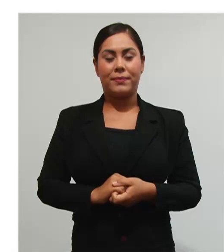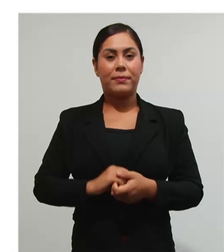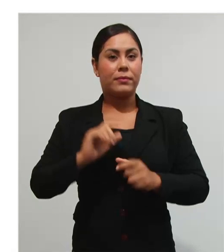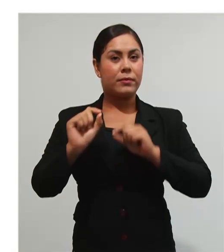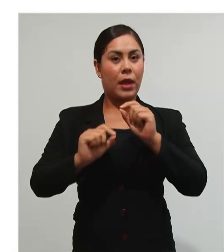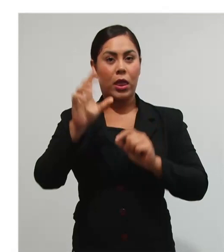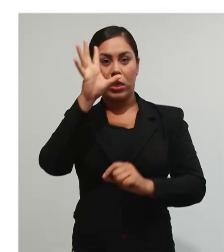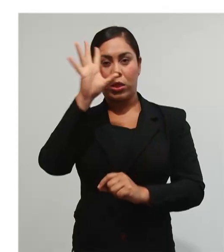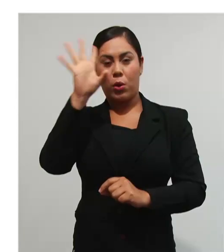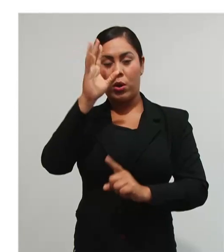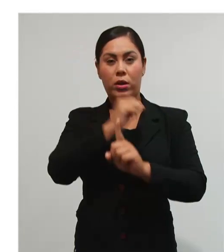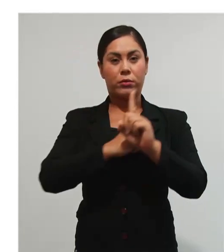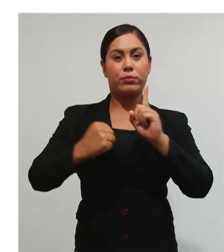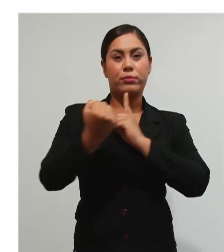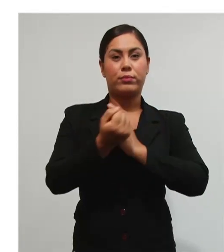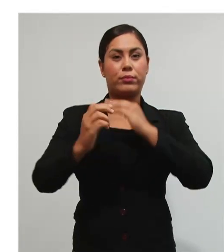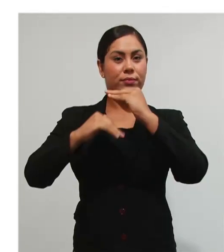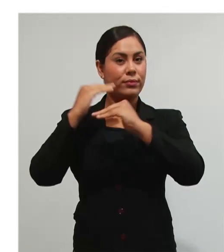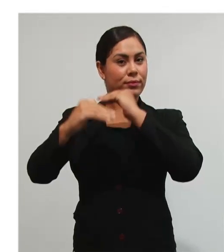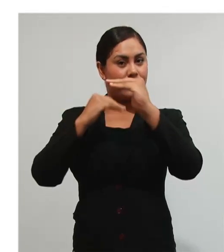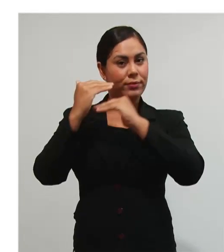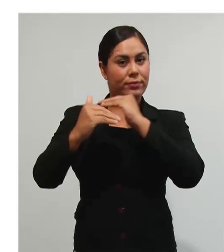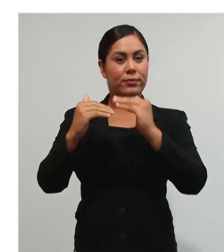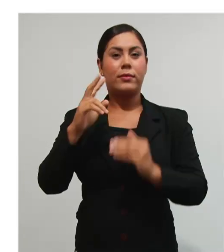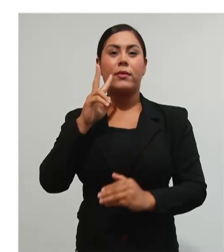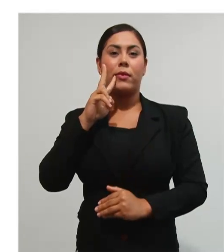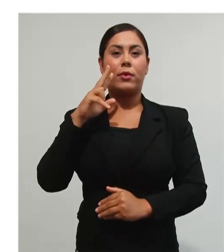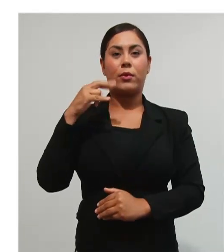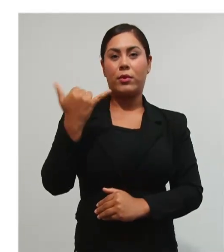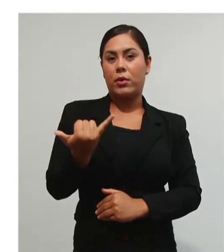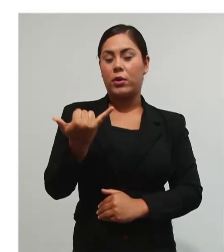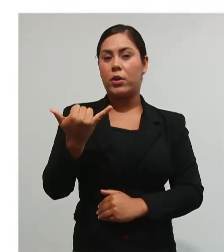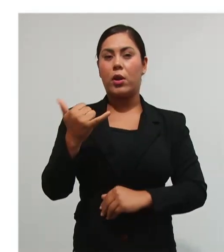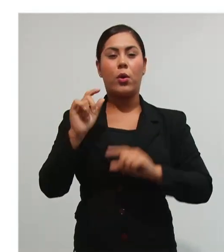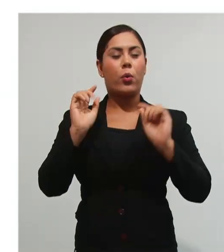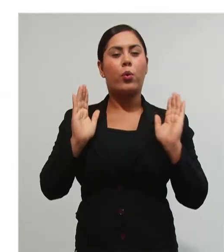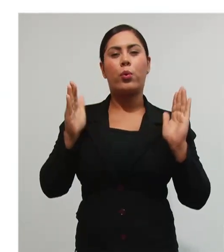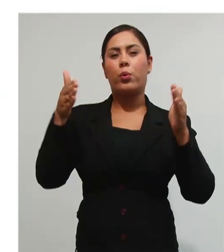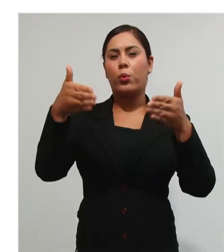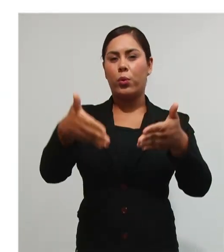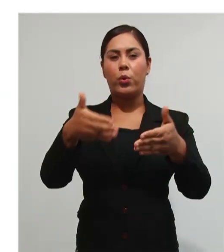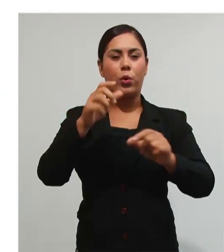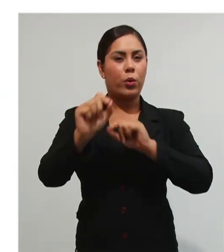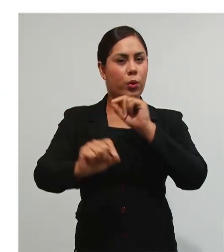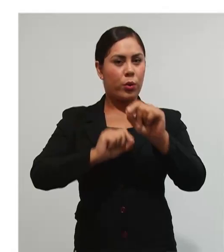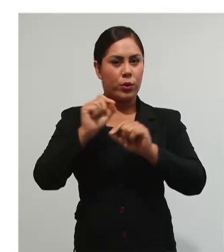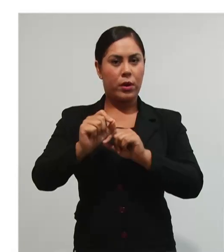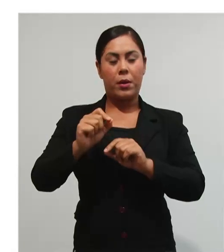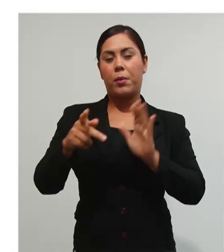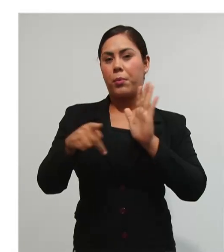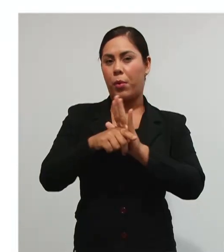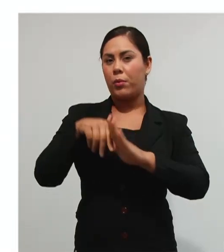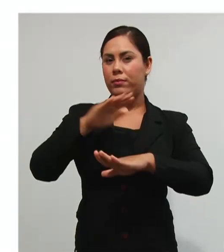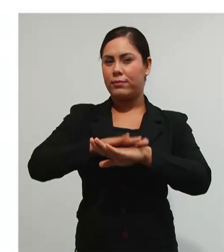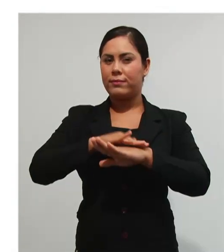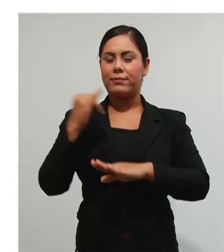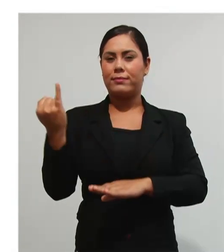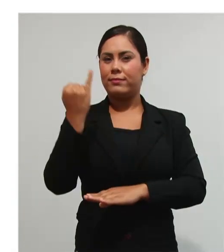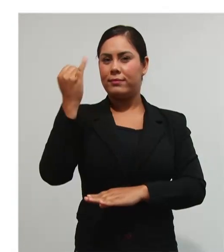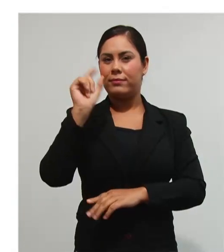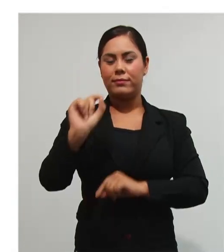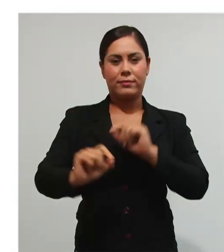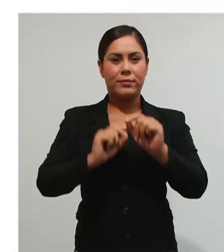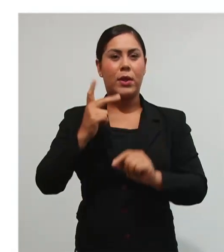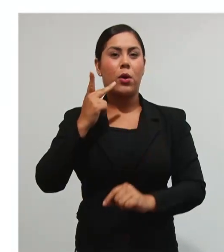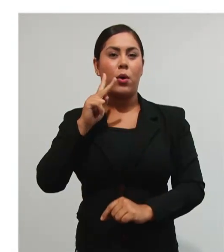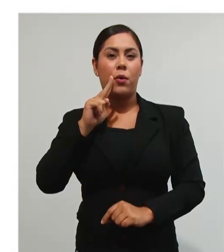A teoria socioconstrutivismo de Vygotsky é especialmente relevante para essa unidade. O modelo de